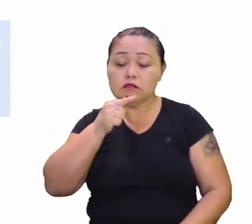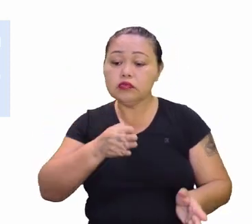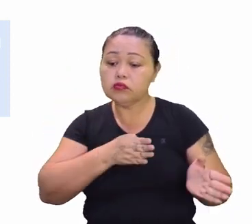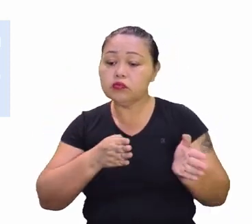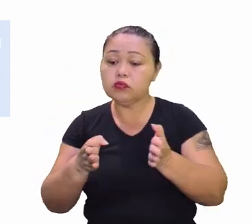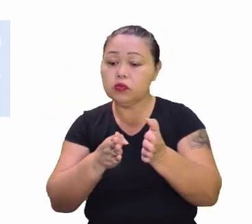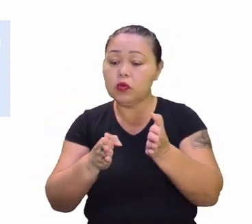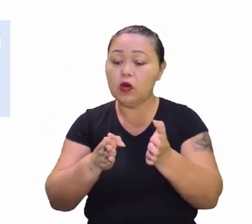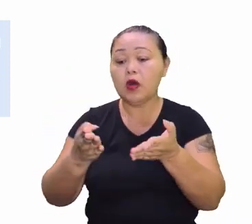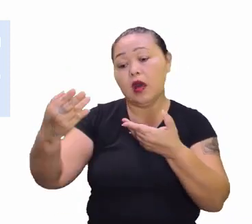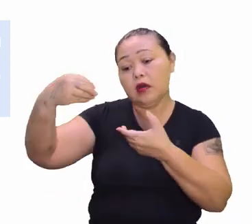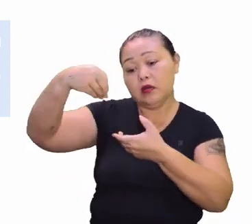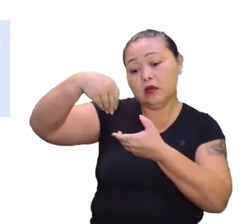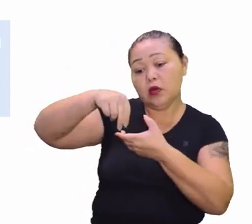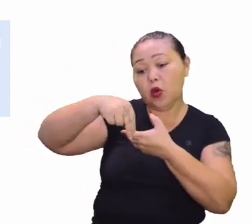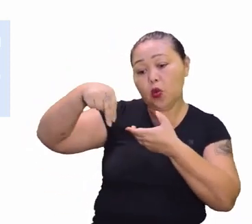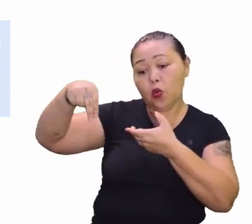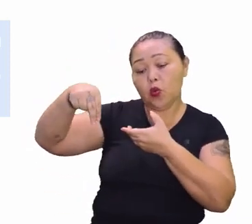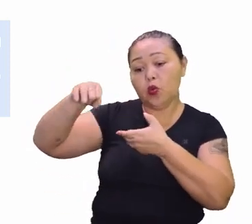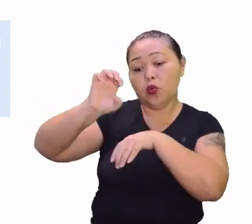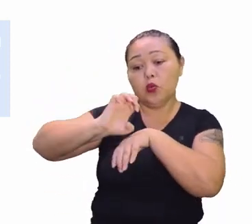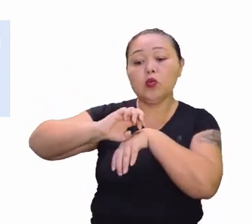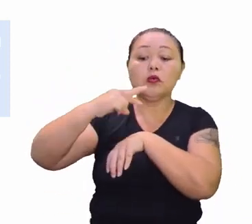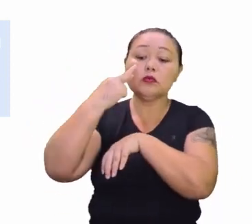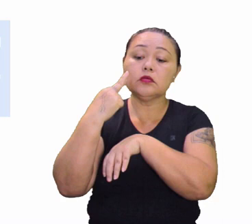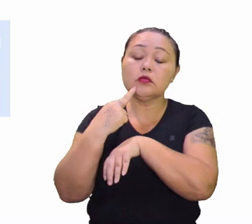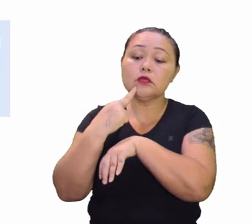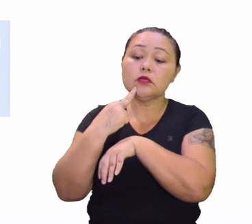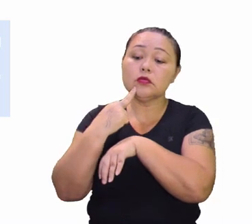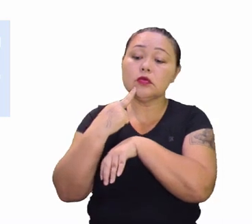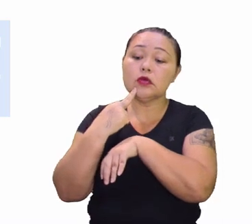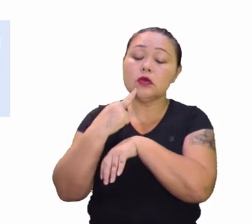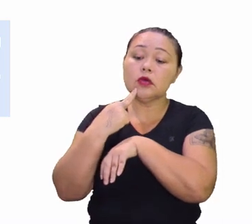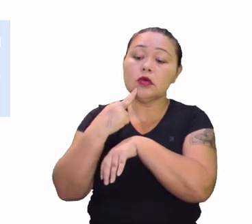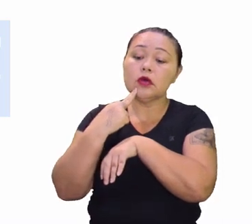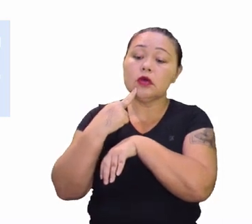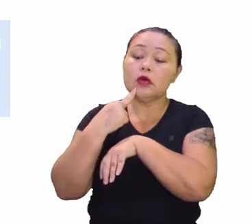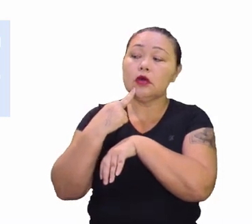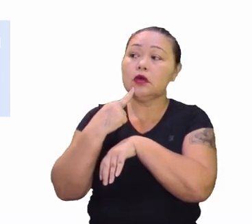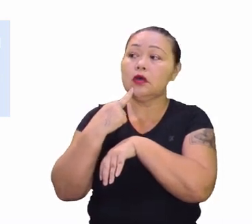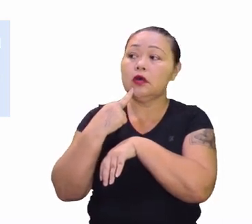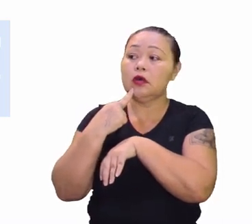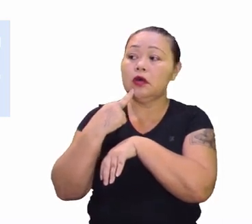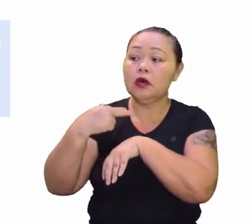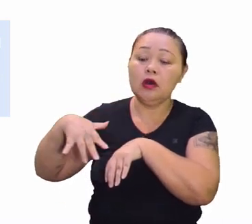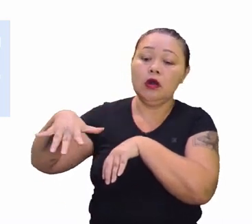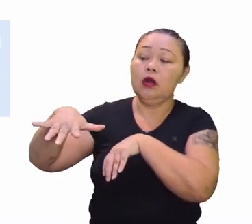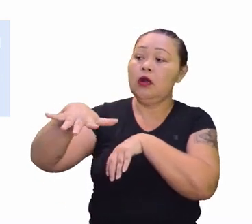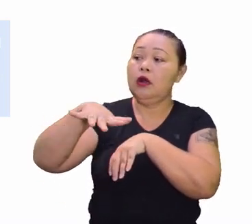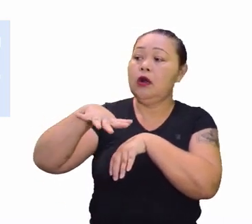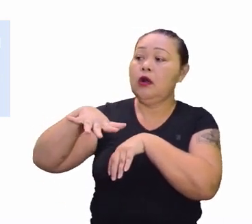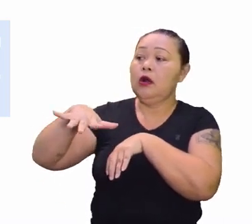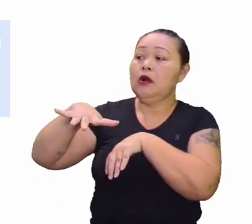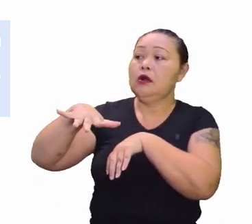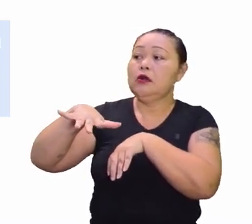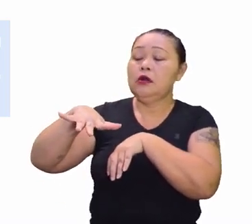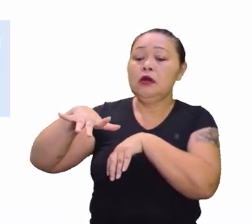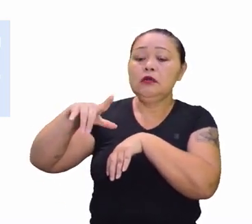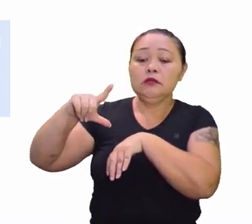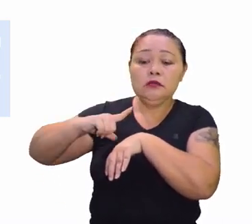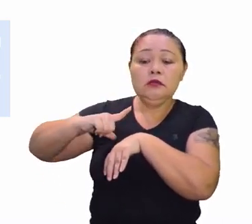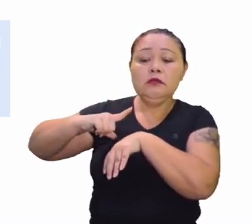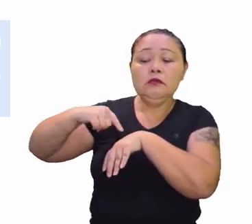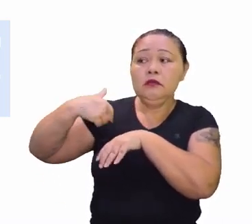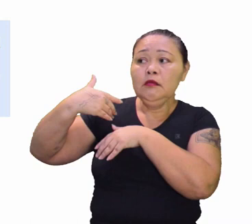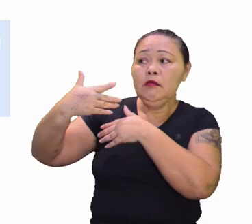aqui, como ele está aqui no noroeste do estado de Rondônia, a gente tem que lembrar o seguinte, essa região, ela sofreu muito